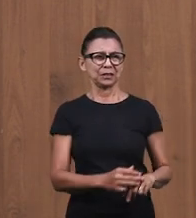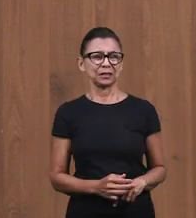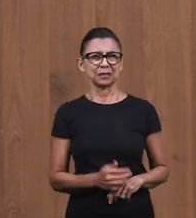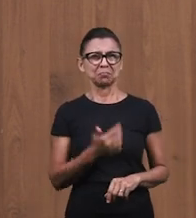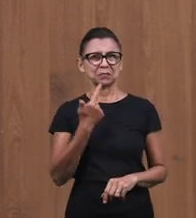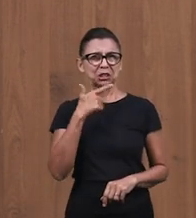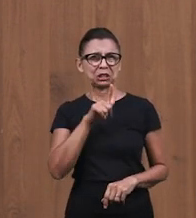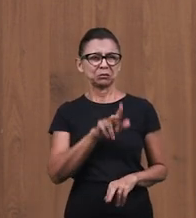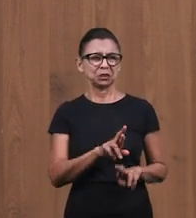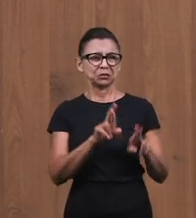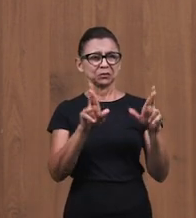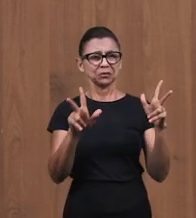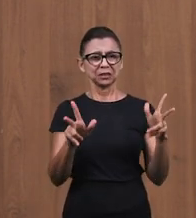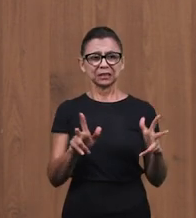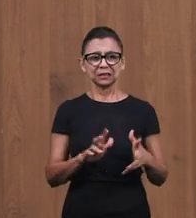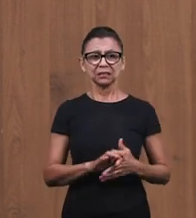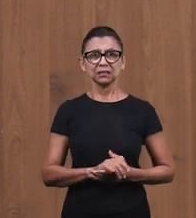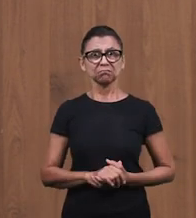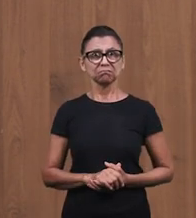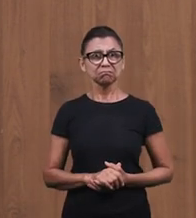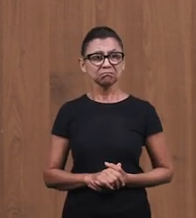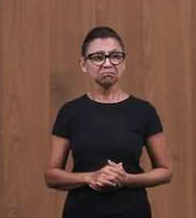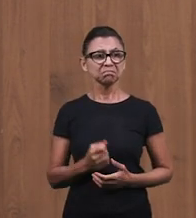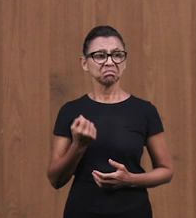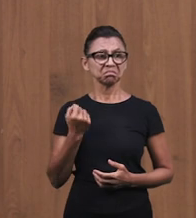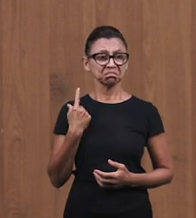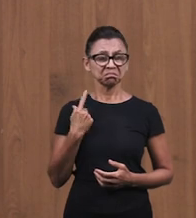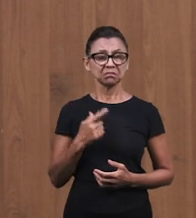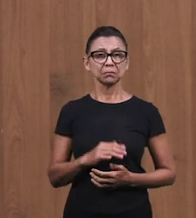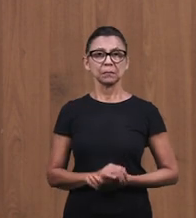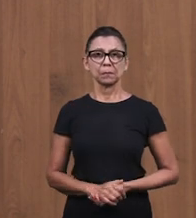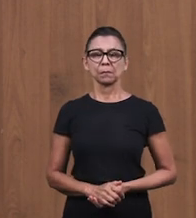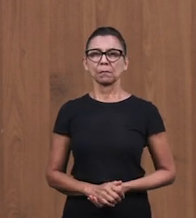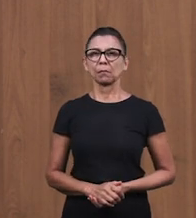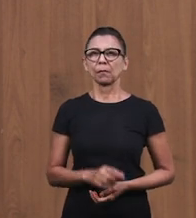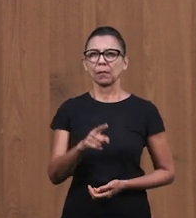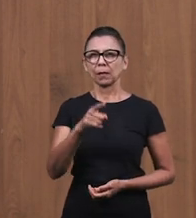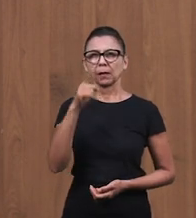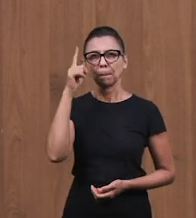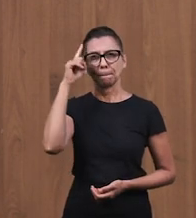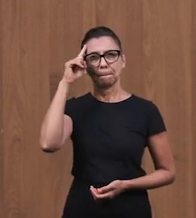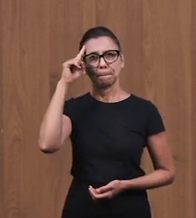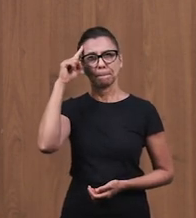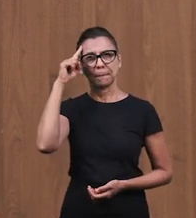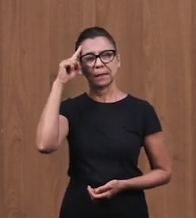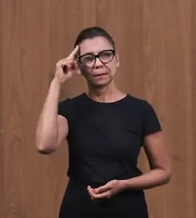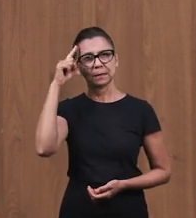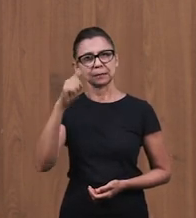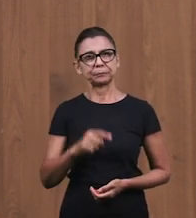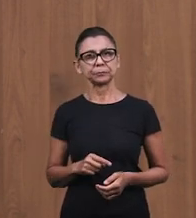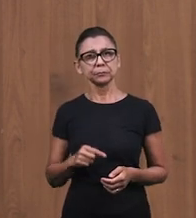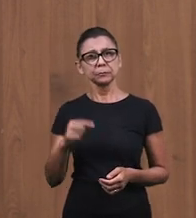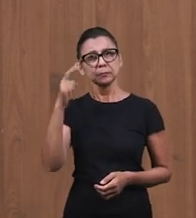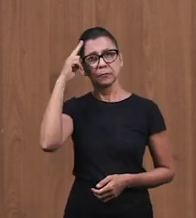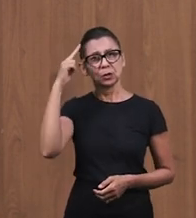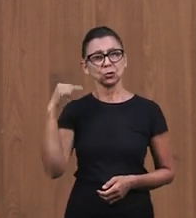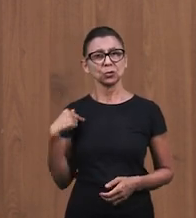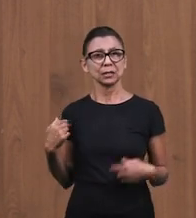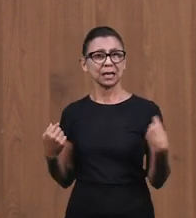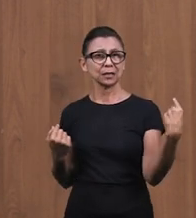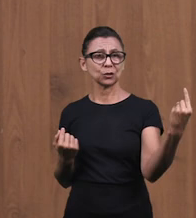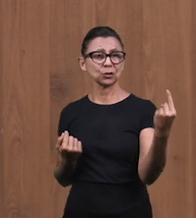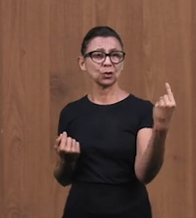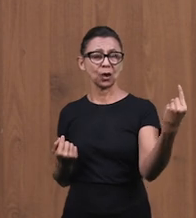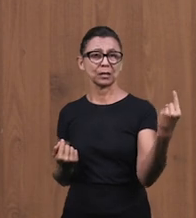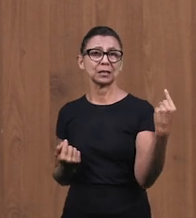diferentes de tudo que José tinha aprendido na casa de seu pai. Imaginem vocês, José estava sozinho, ele tinha sido